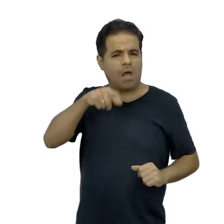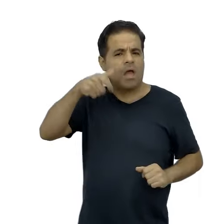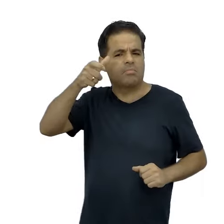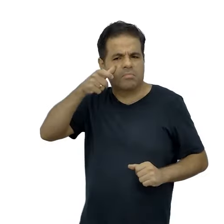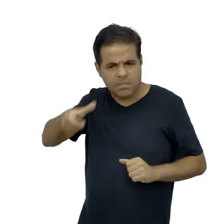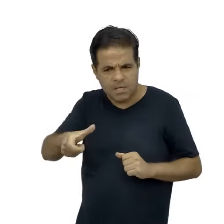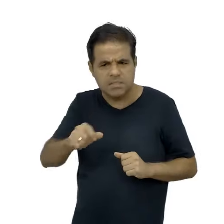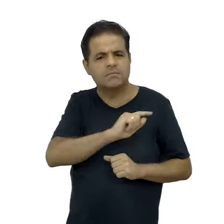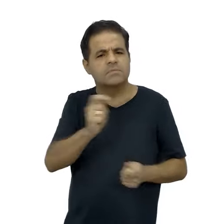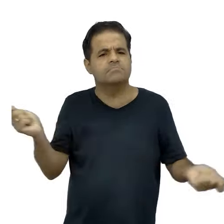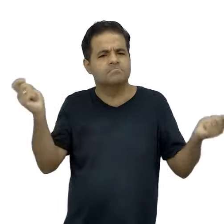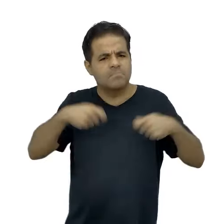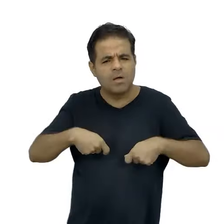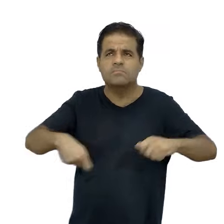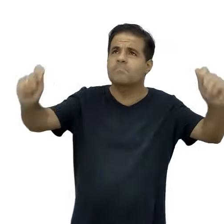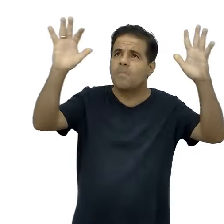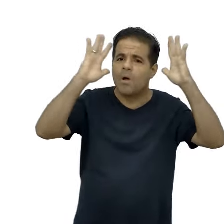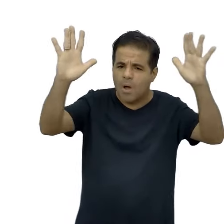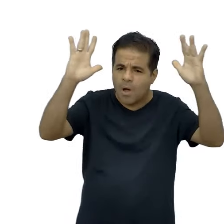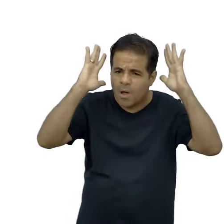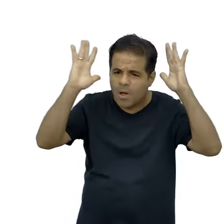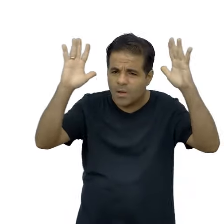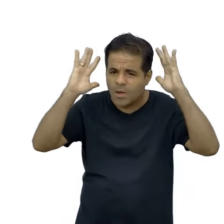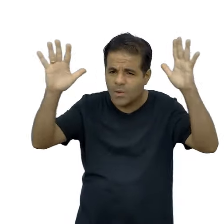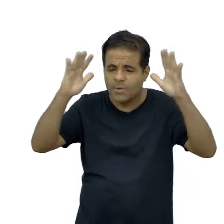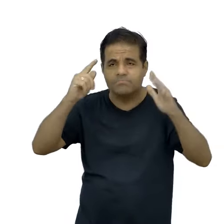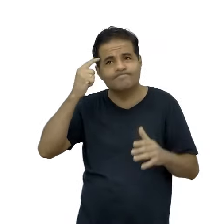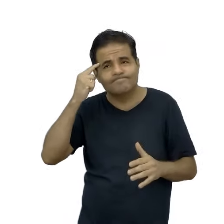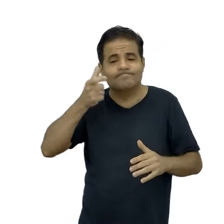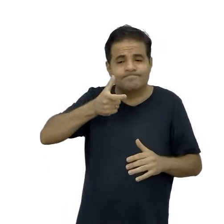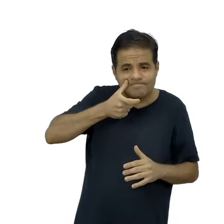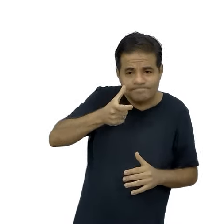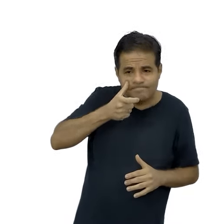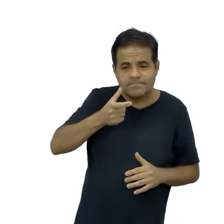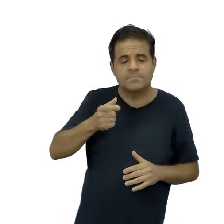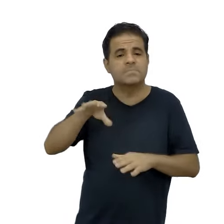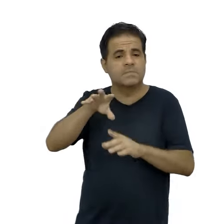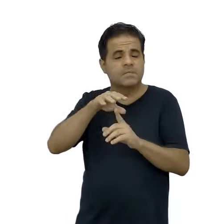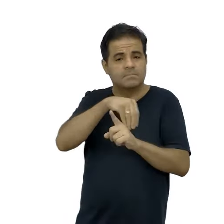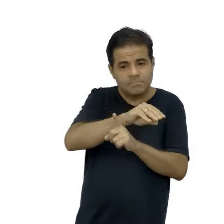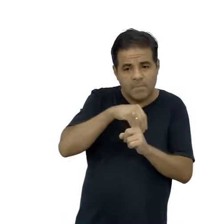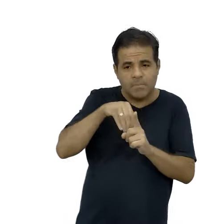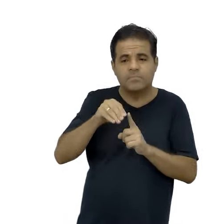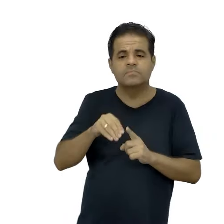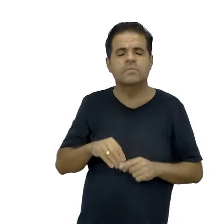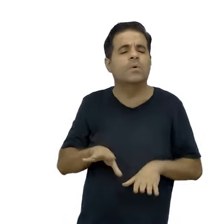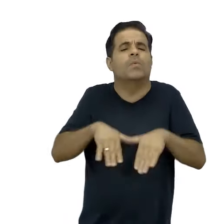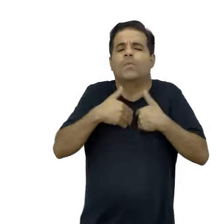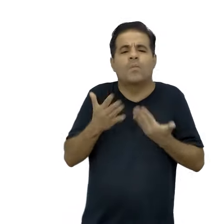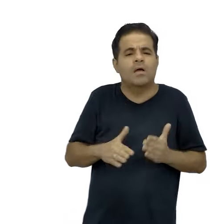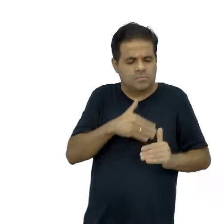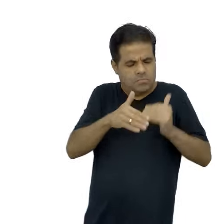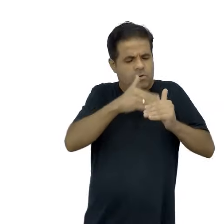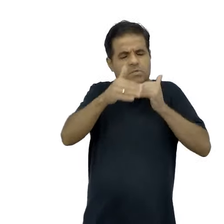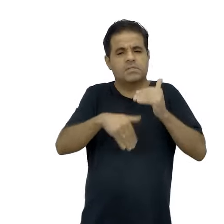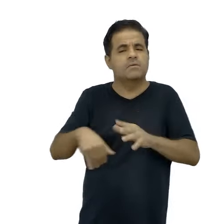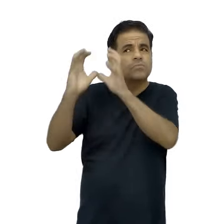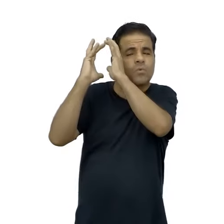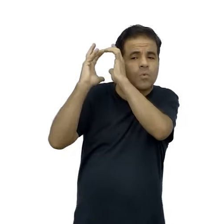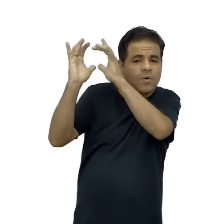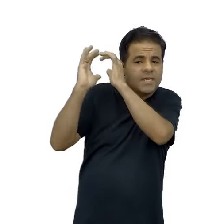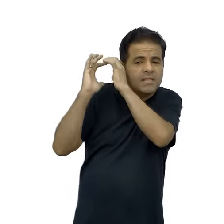interessantes, para que vocês possam refletir, né, quando estiverem assistindo essa transmissão. Quais os processos cognitivos